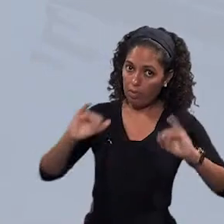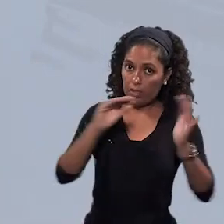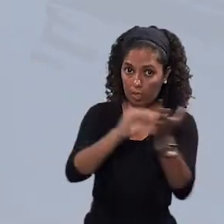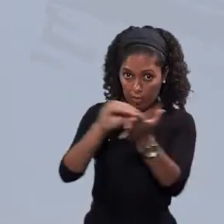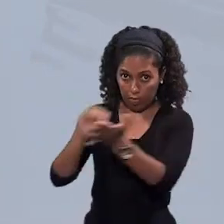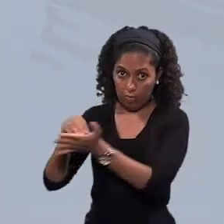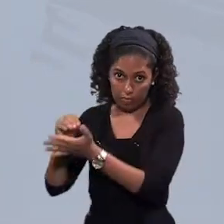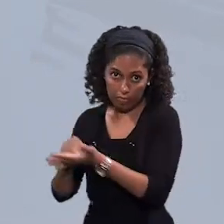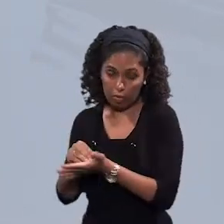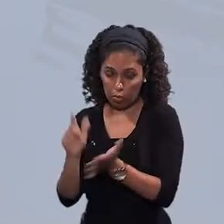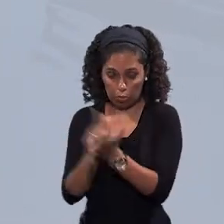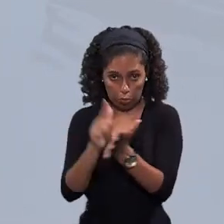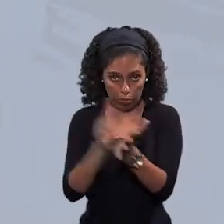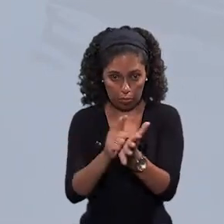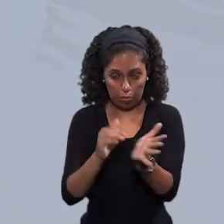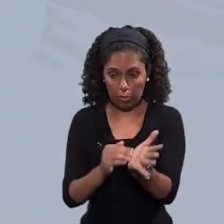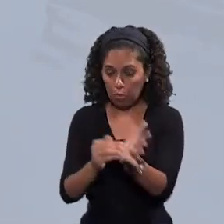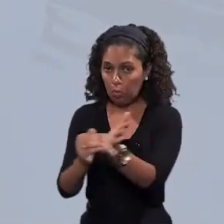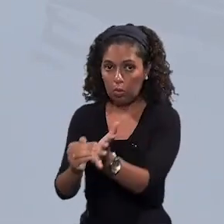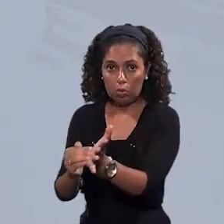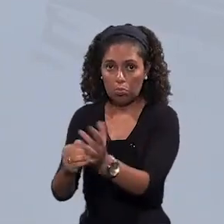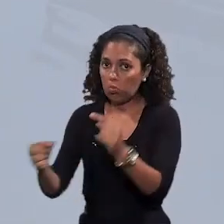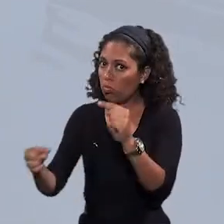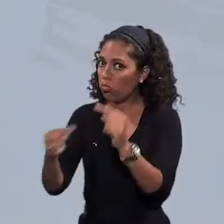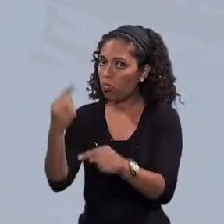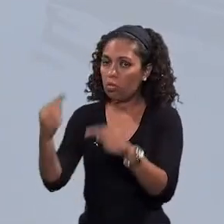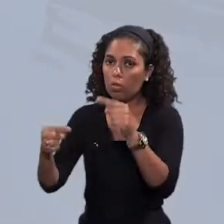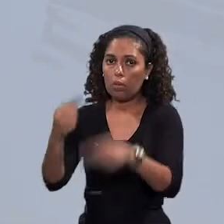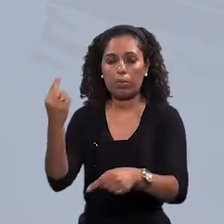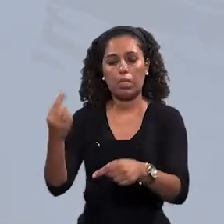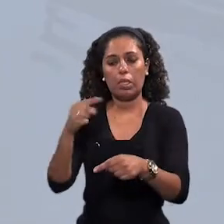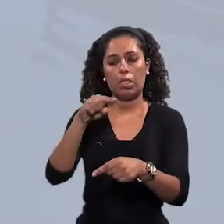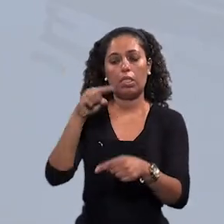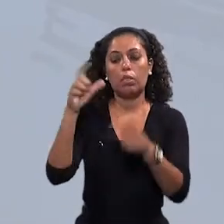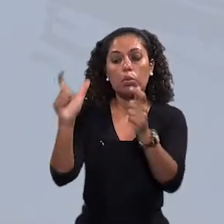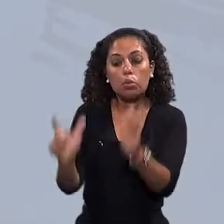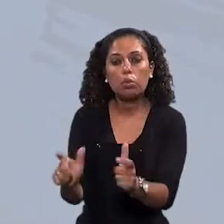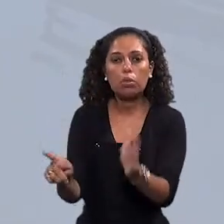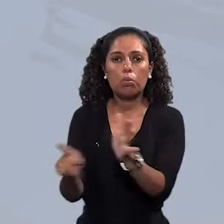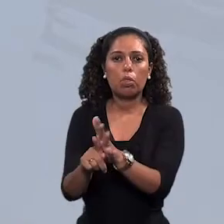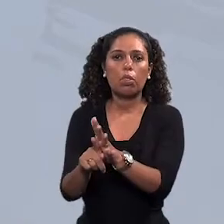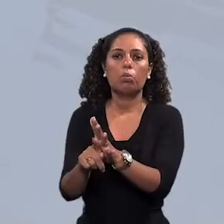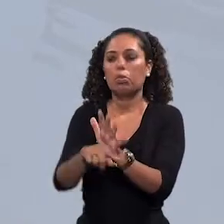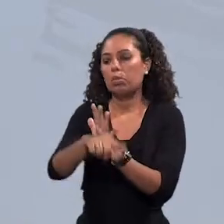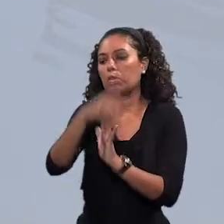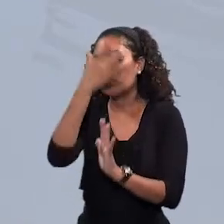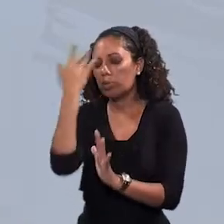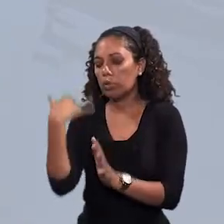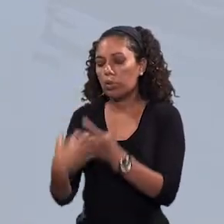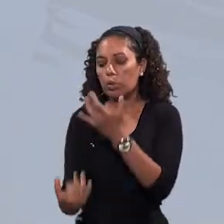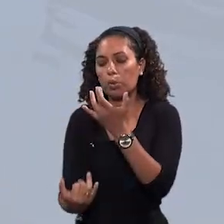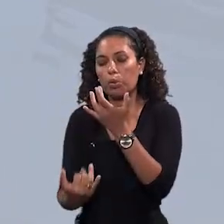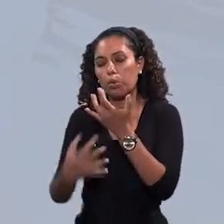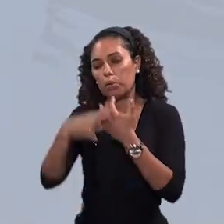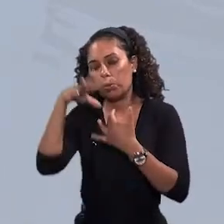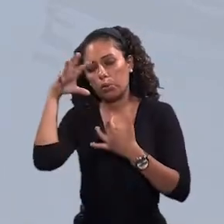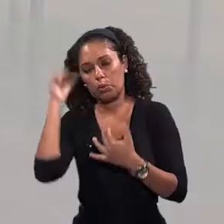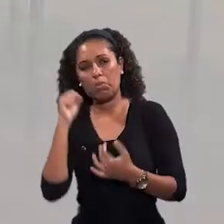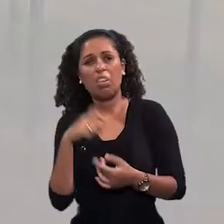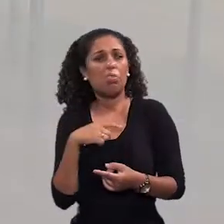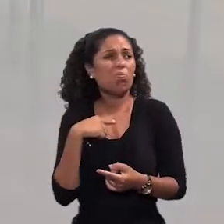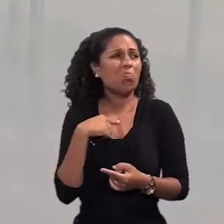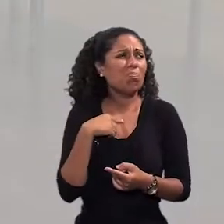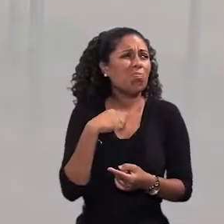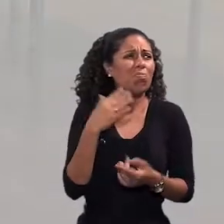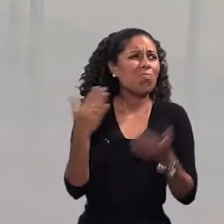a falta desse certificado não significa que o local não possuía os dispositivos, e sim, não era aprovado. Eu